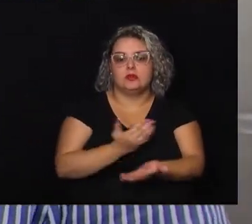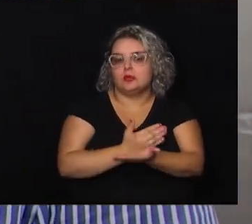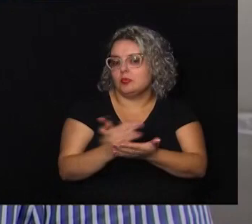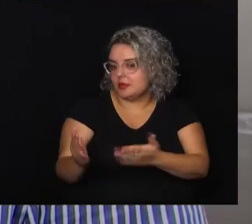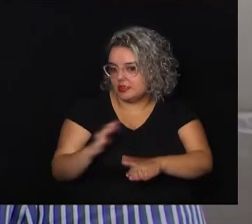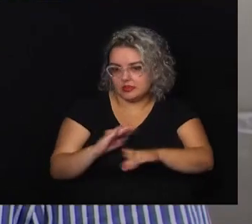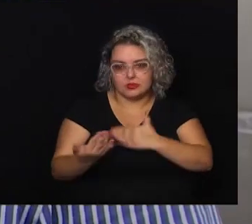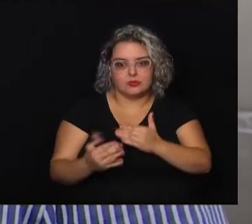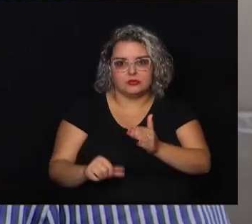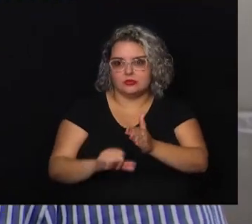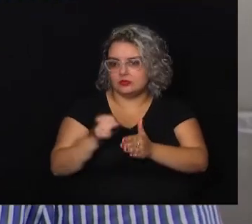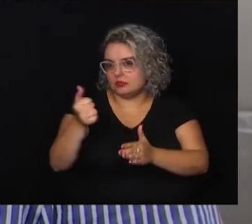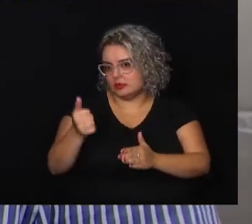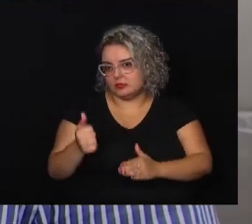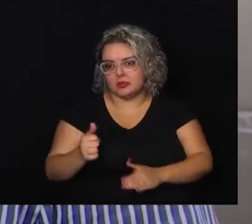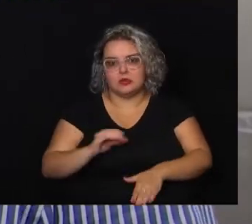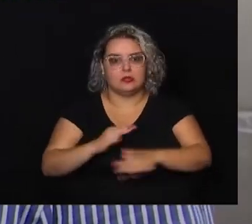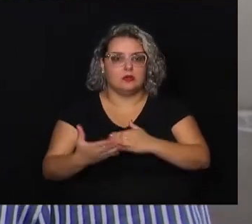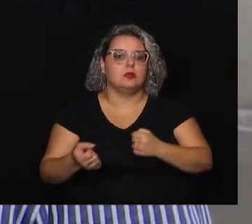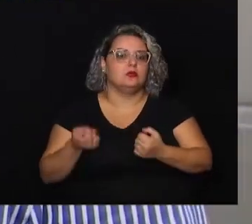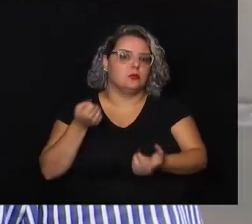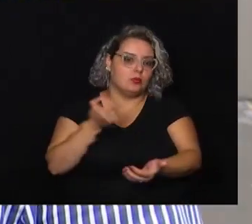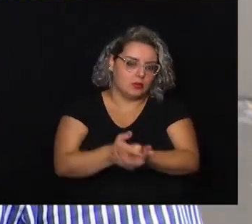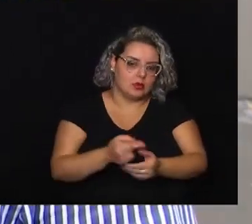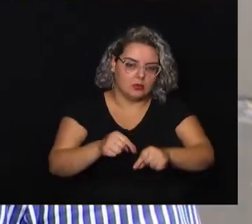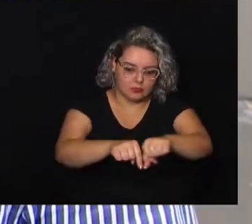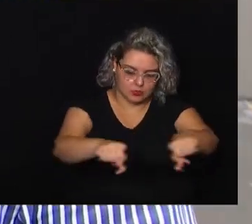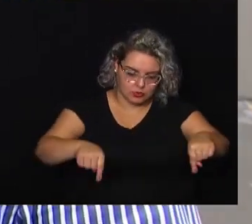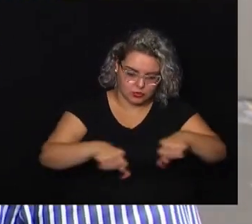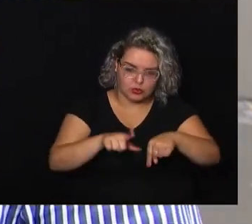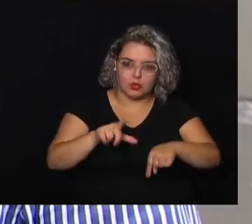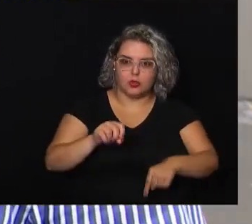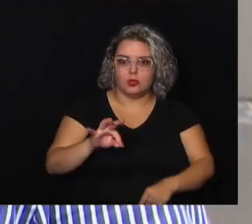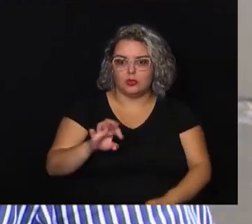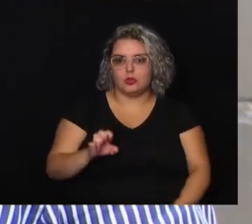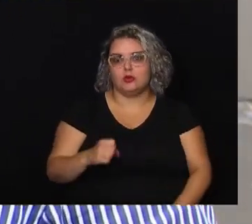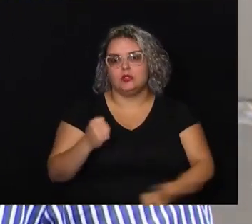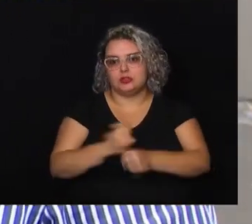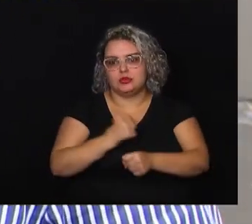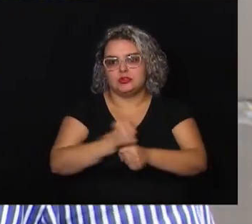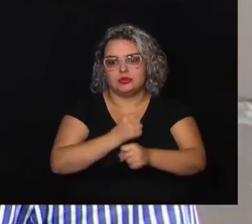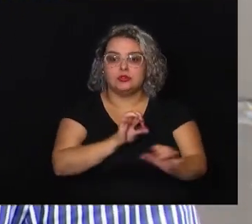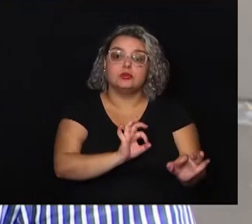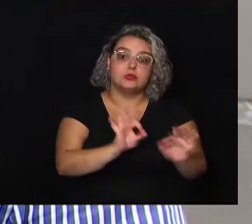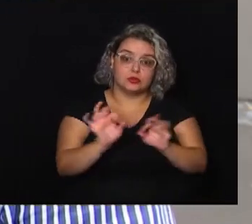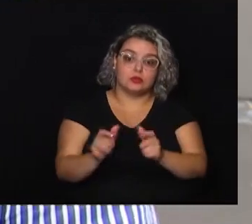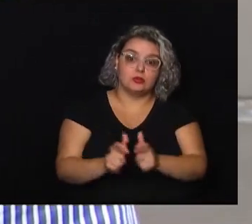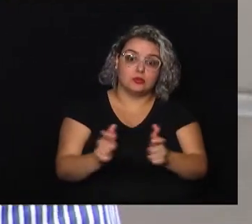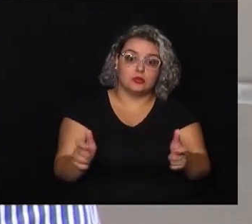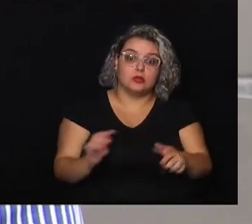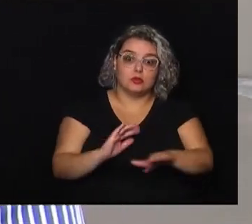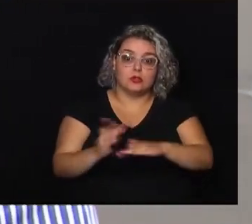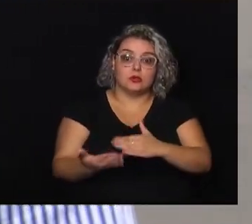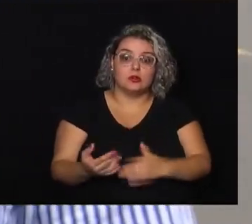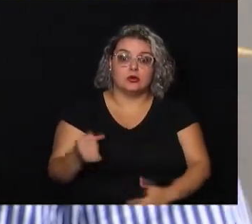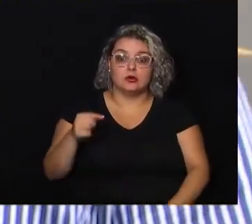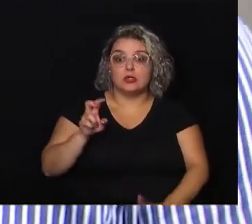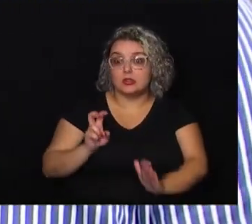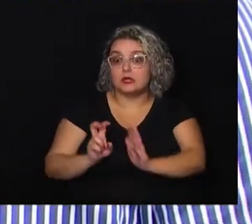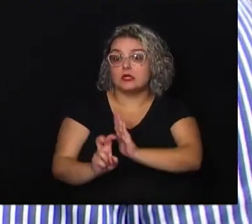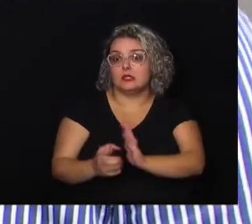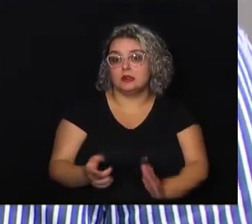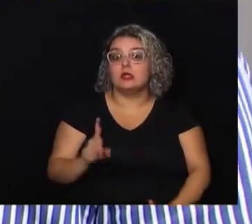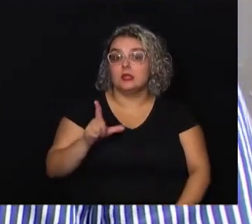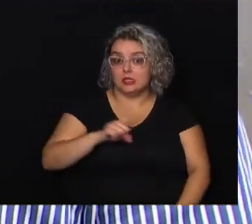dos primeiros moradores, quando a gente comprou o lote aqui, a gente veio construindo a casa aqui, acompanhando o crescimento do bairro, Essa creche, ela tem uma